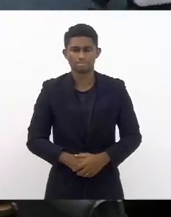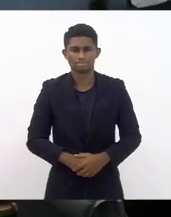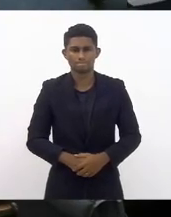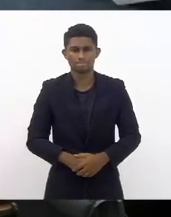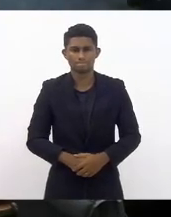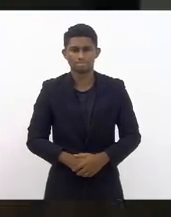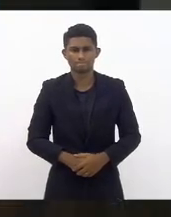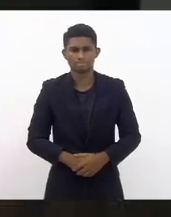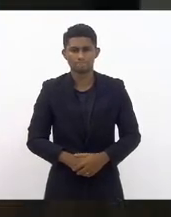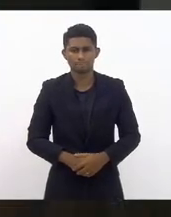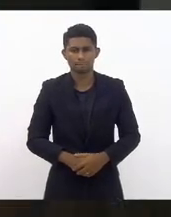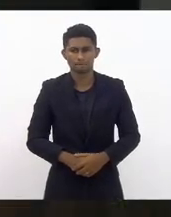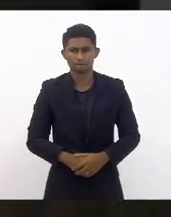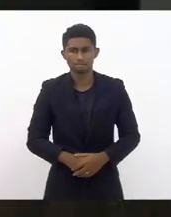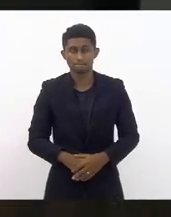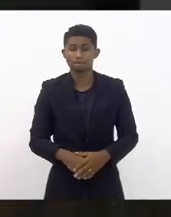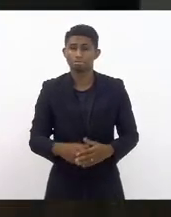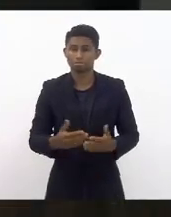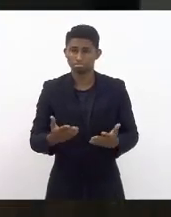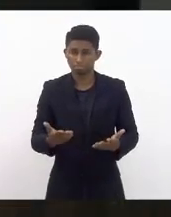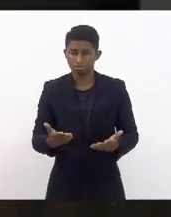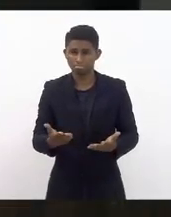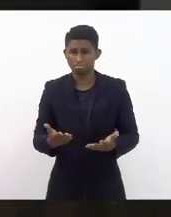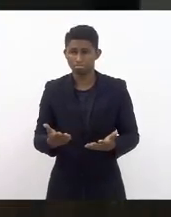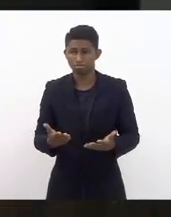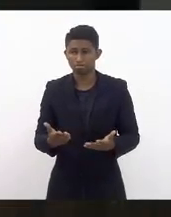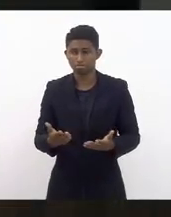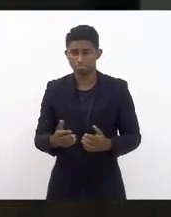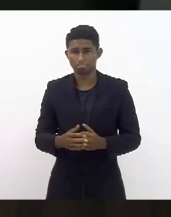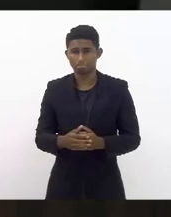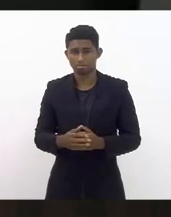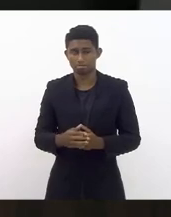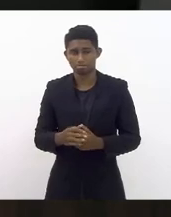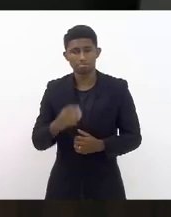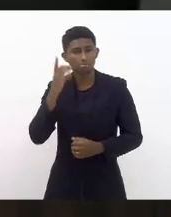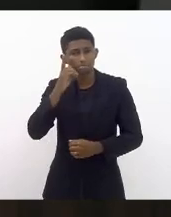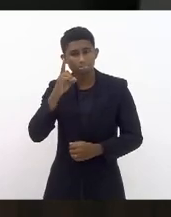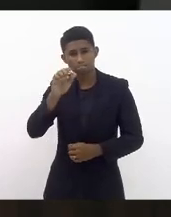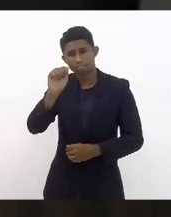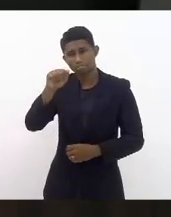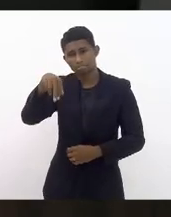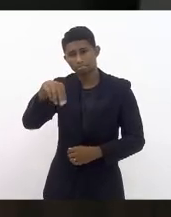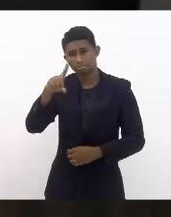Um a um, deputado Anderson Moraes. Deputado Anderson Moraes.